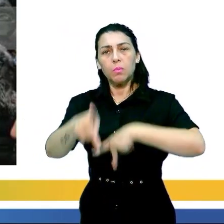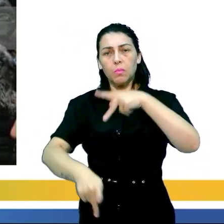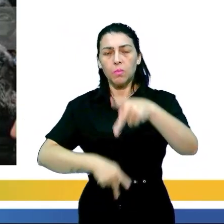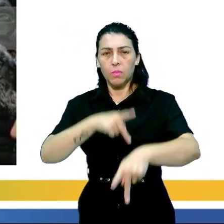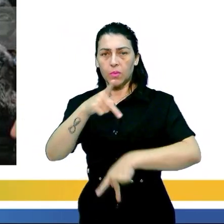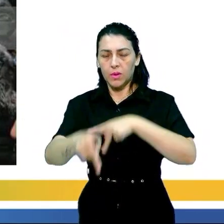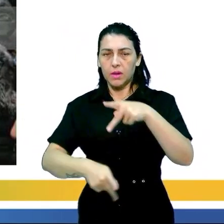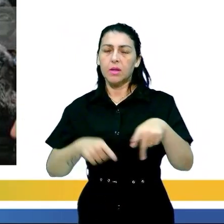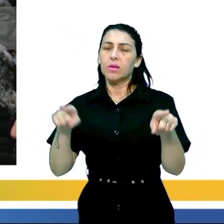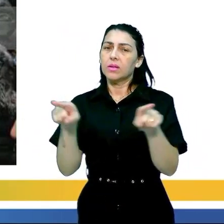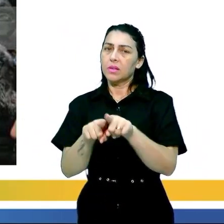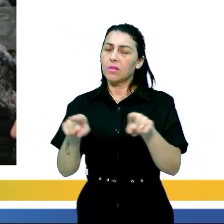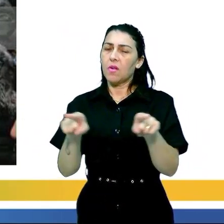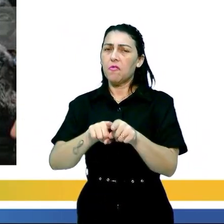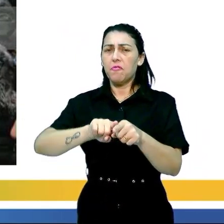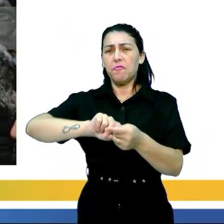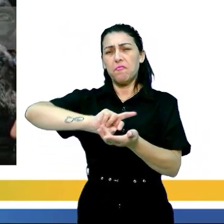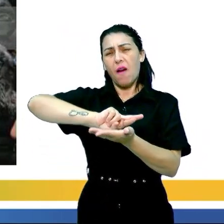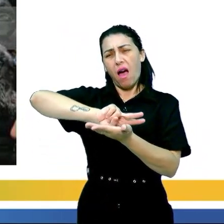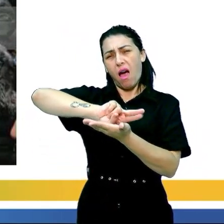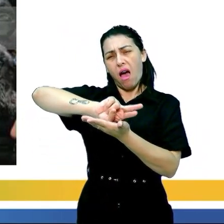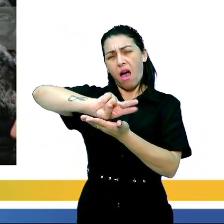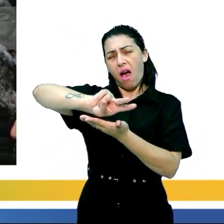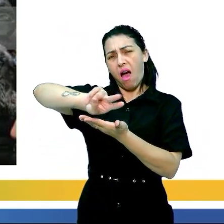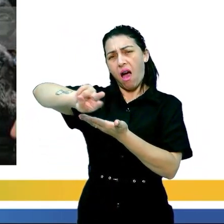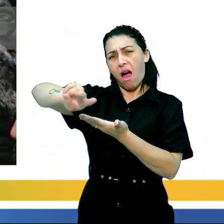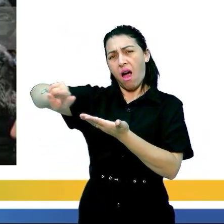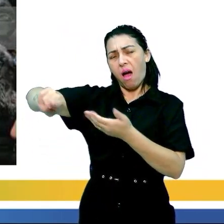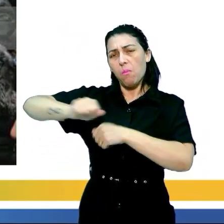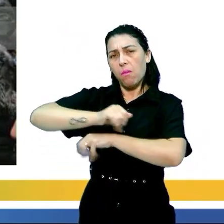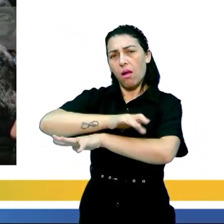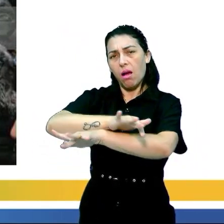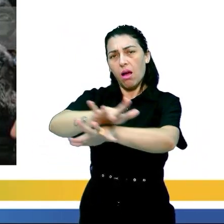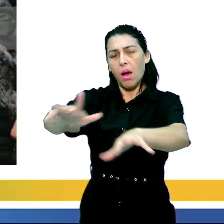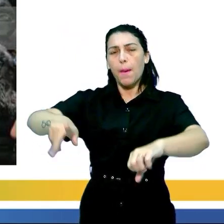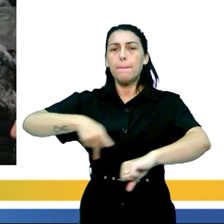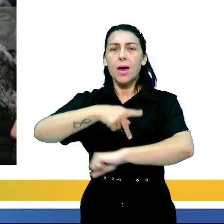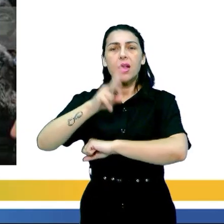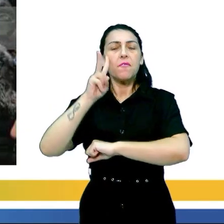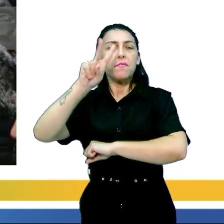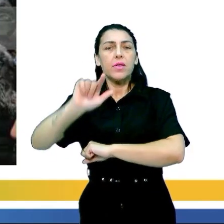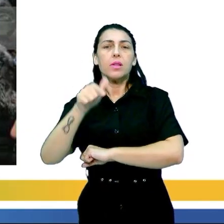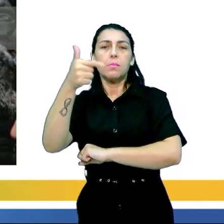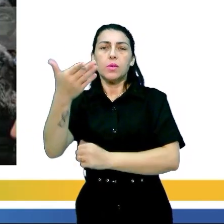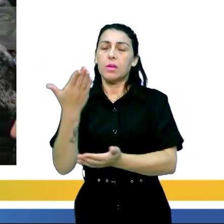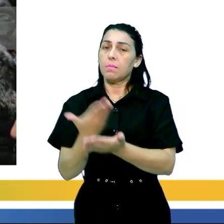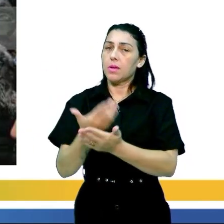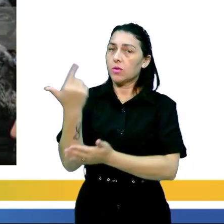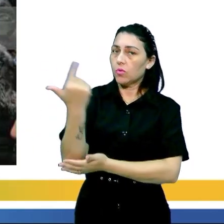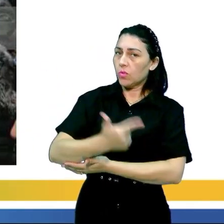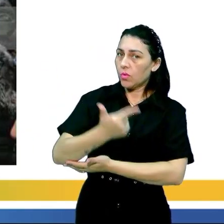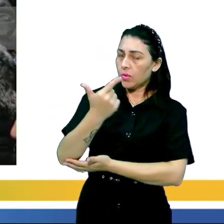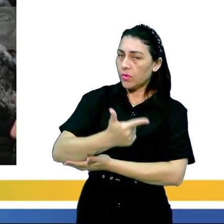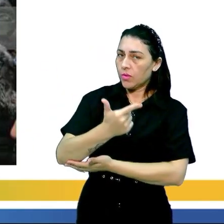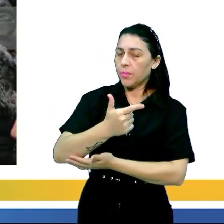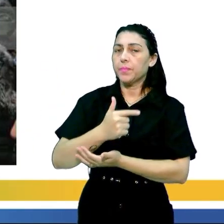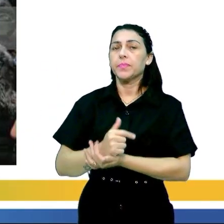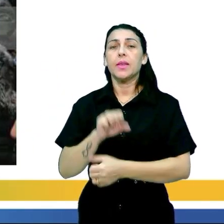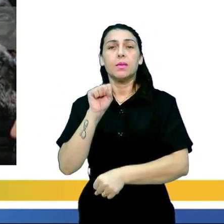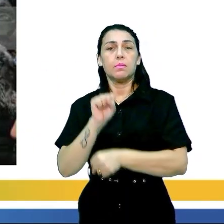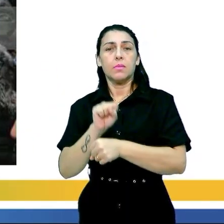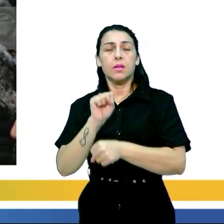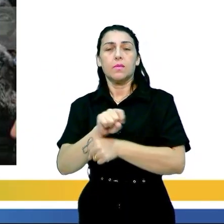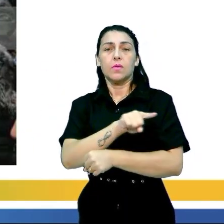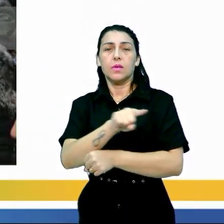se desdobrando aí por vários outros países que a gente vai ver na nossa aula parte 2. Então, espero